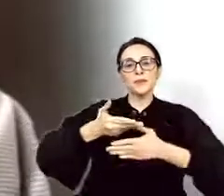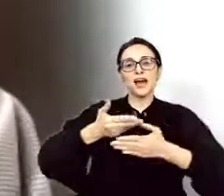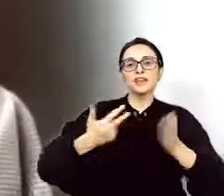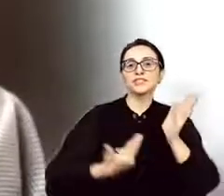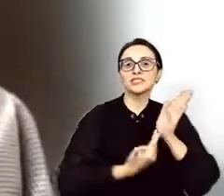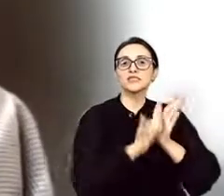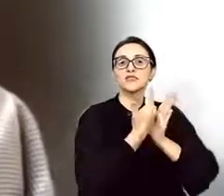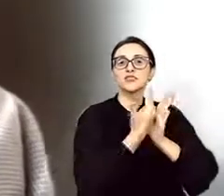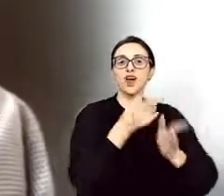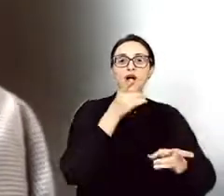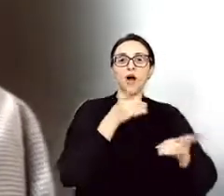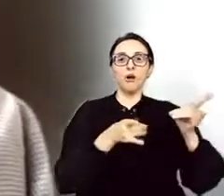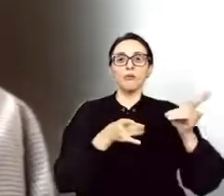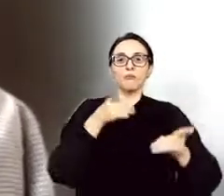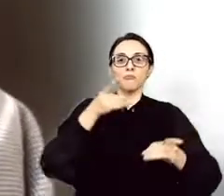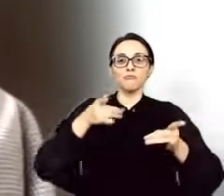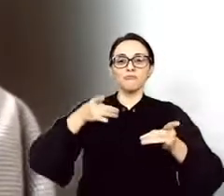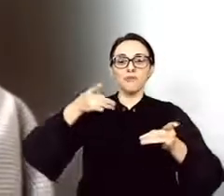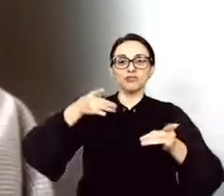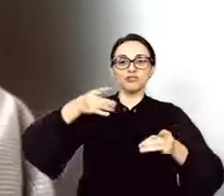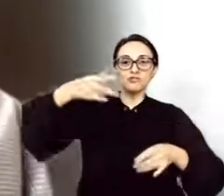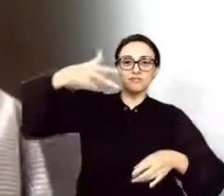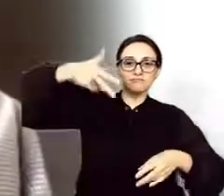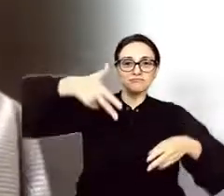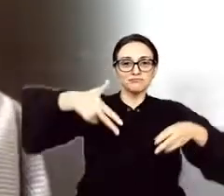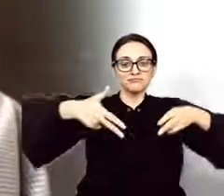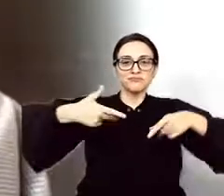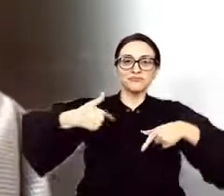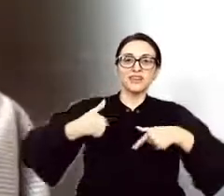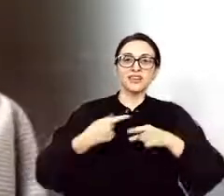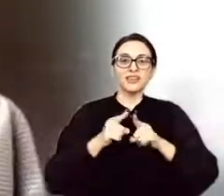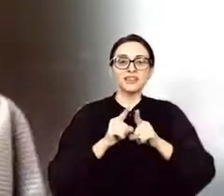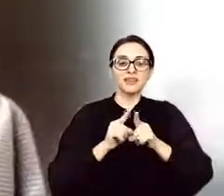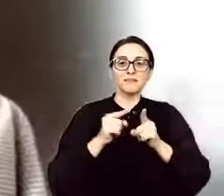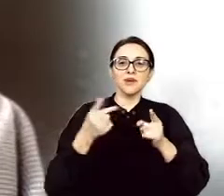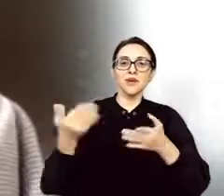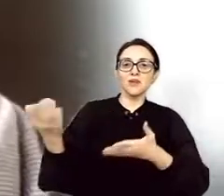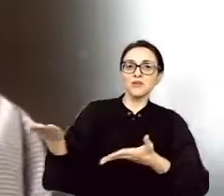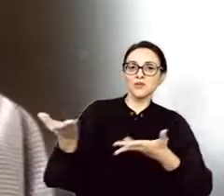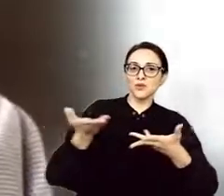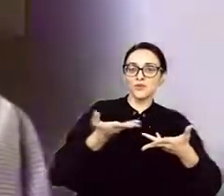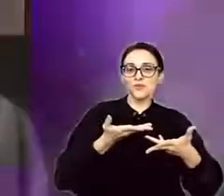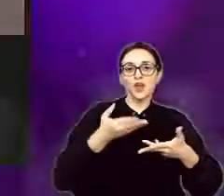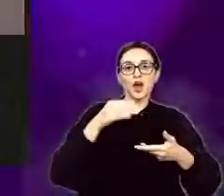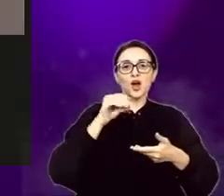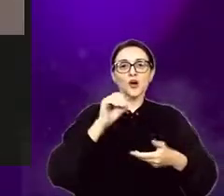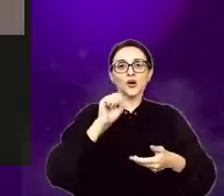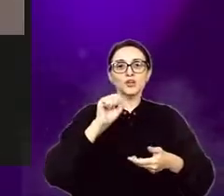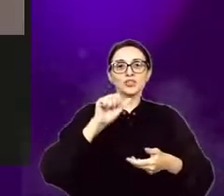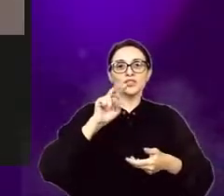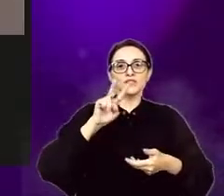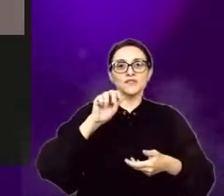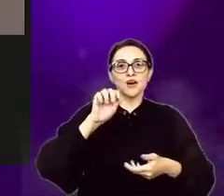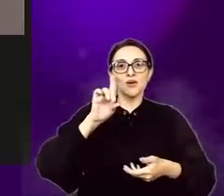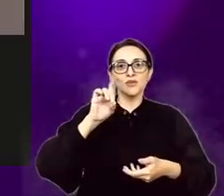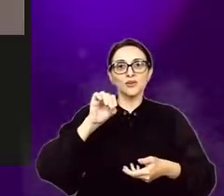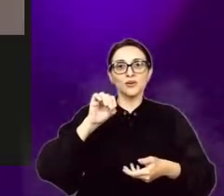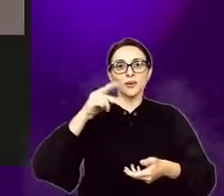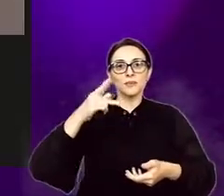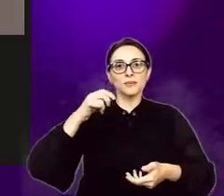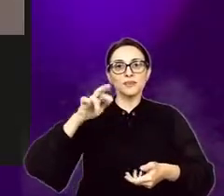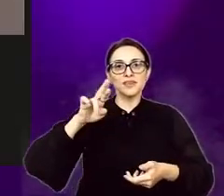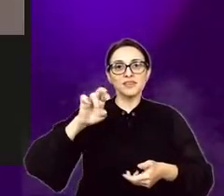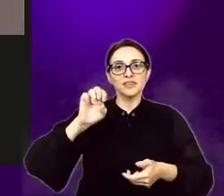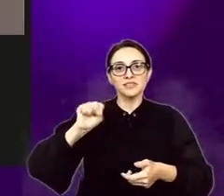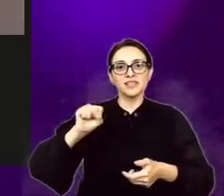ortopedia. Eu gostaria de convidar o Dr. Oswaldo Pires para fazer a primeira palestra. O Dr. Oswaldo Pires é